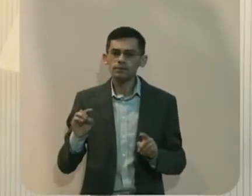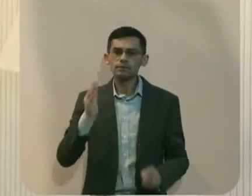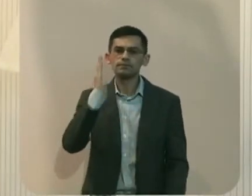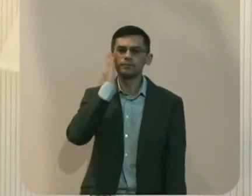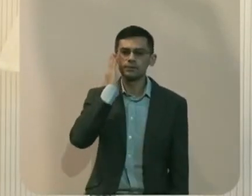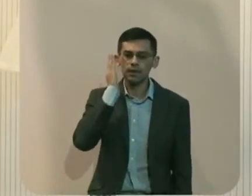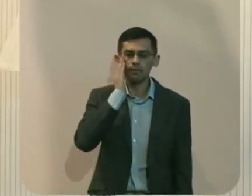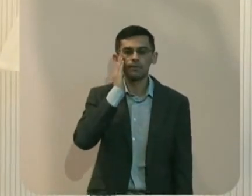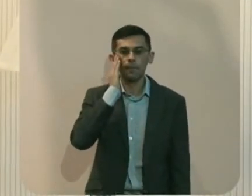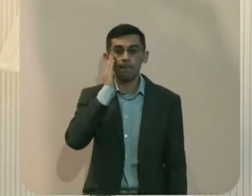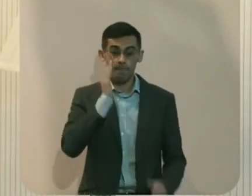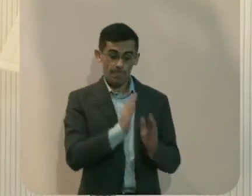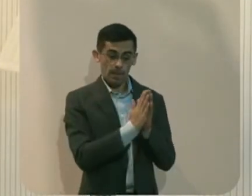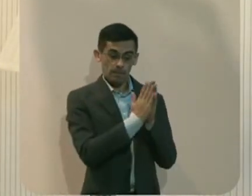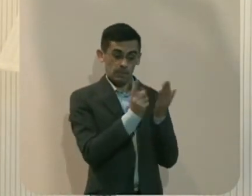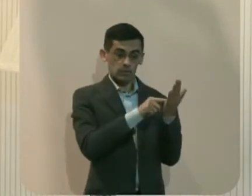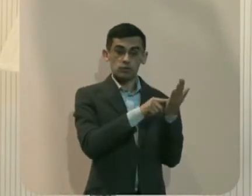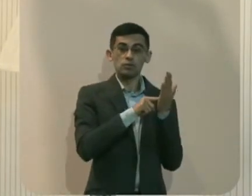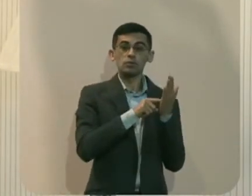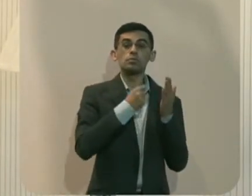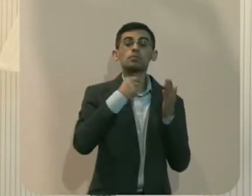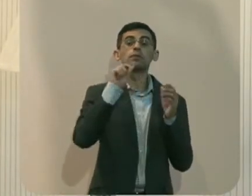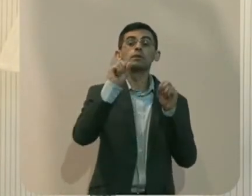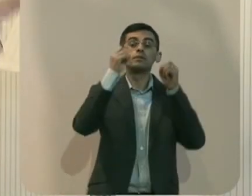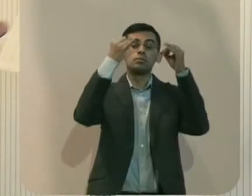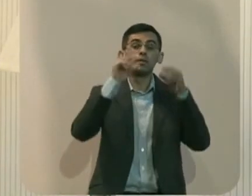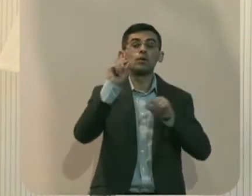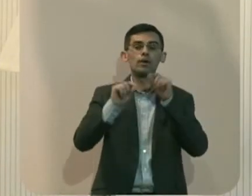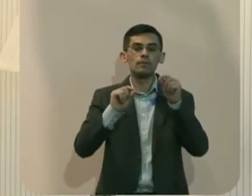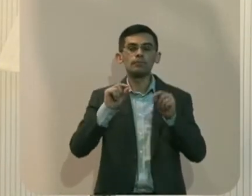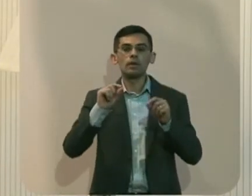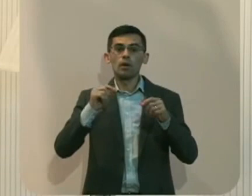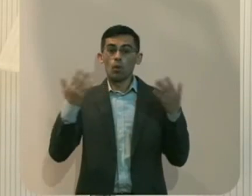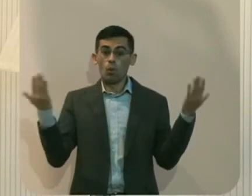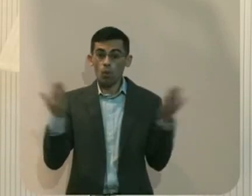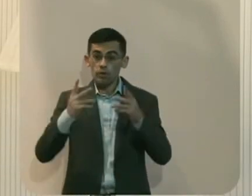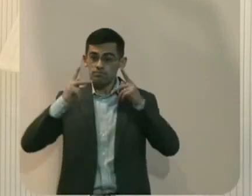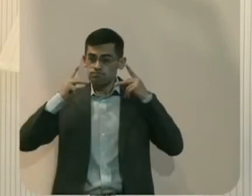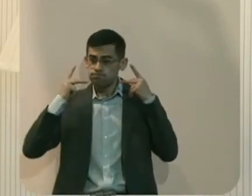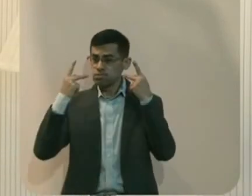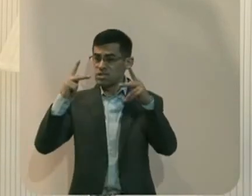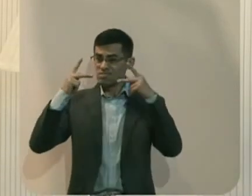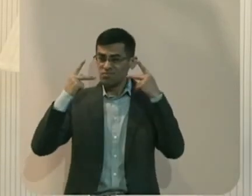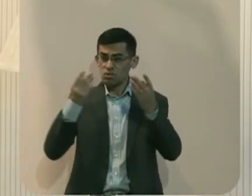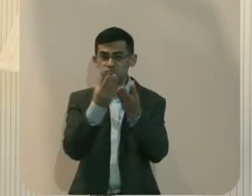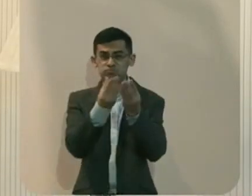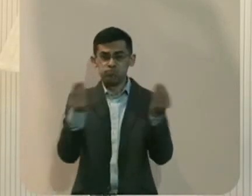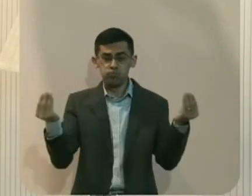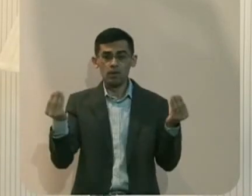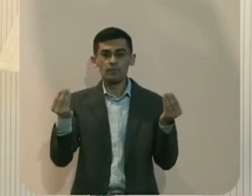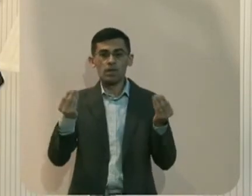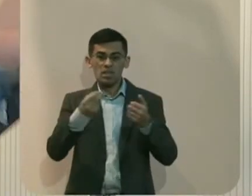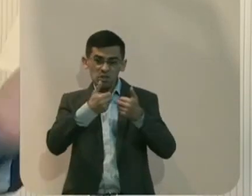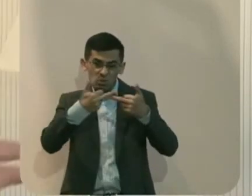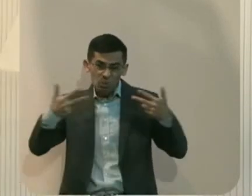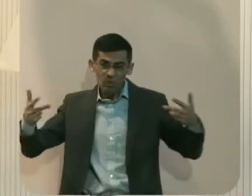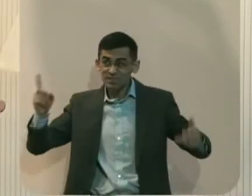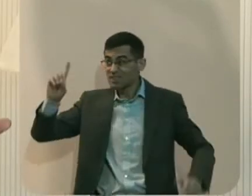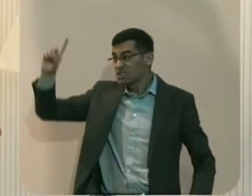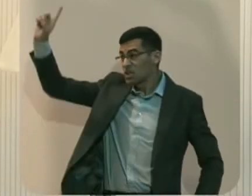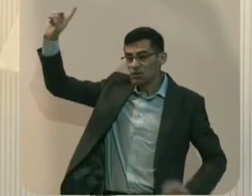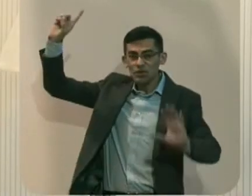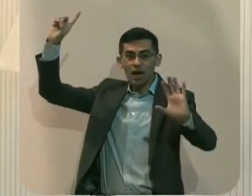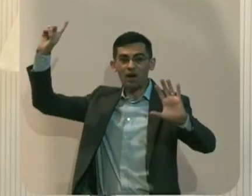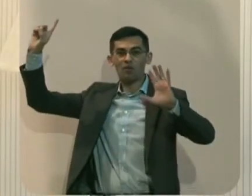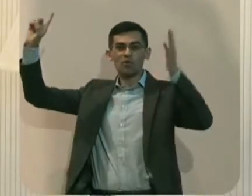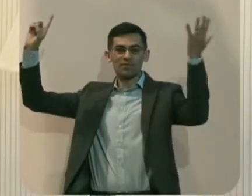de uma coisa? A palavra de Deus está sendo pregada como nunca foi pregada antes. Coisas de Deus estão